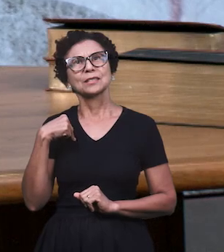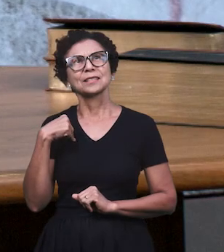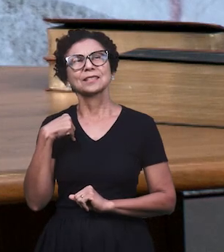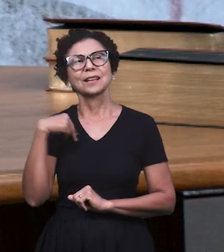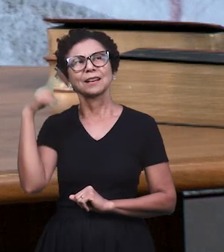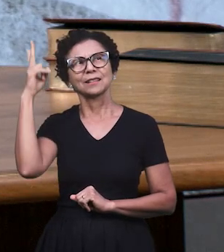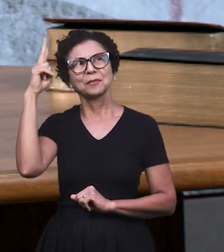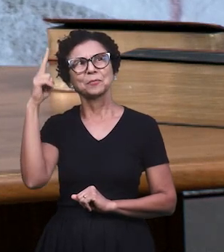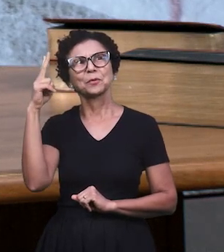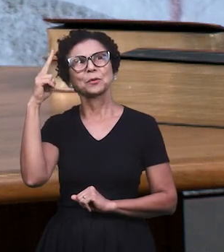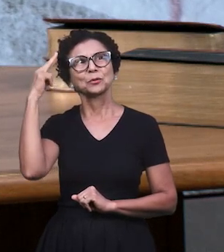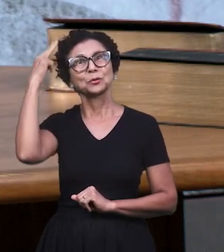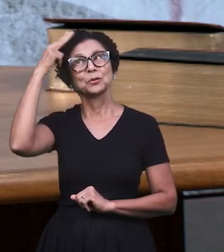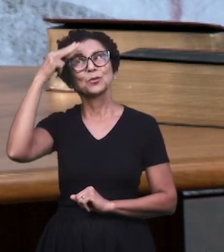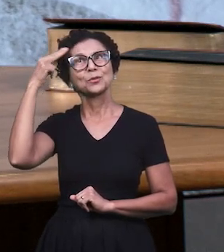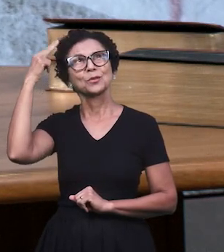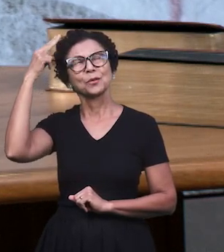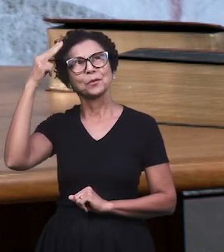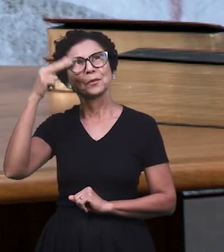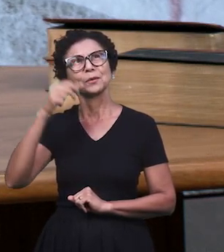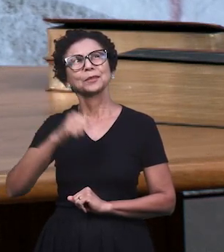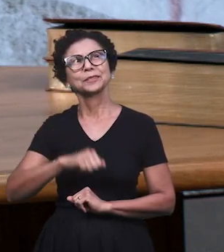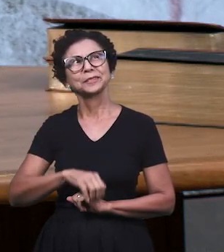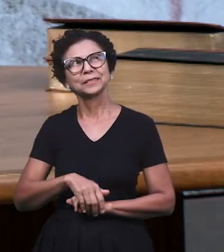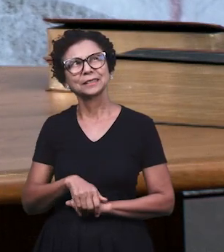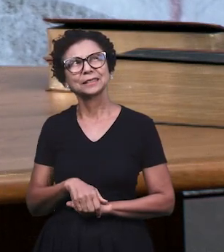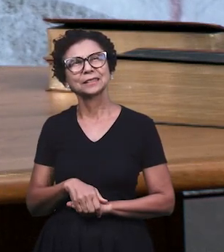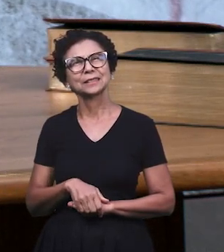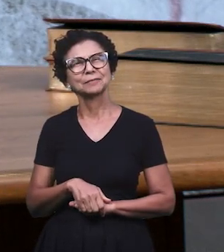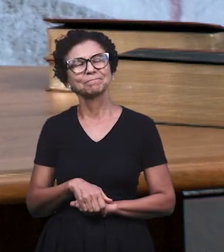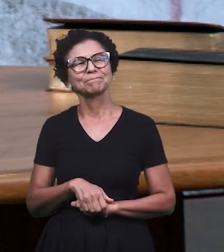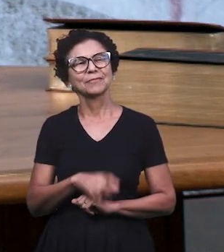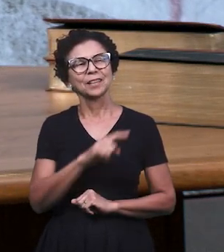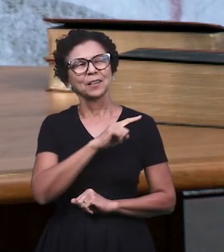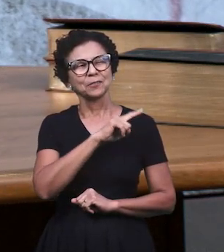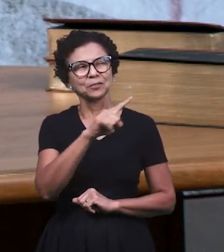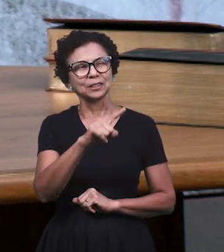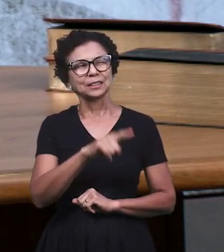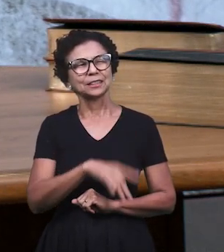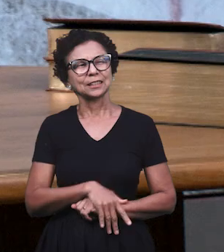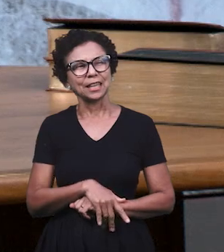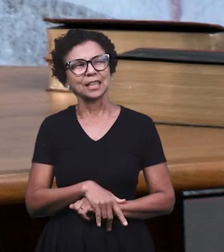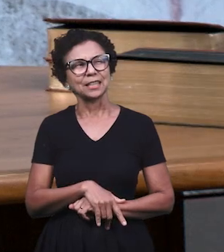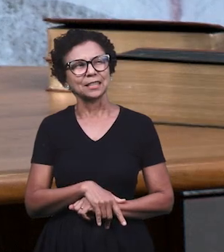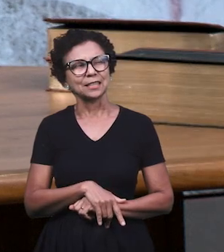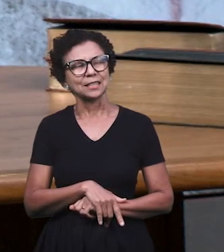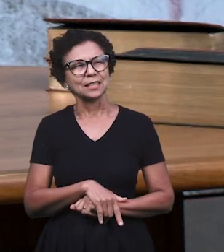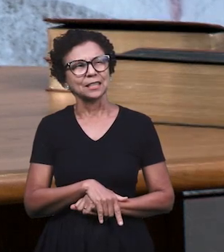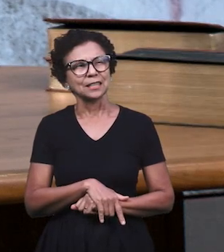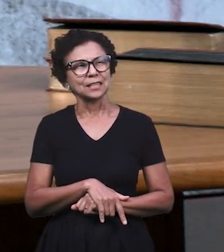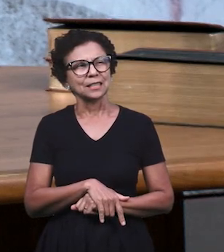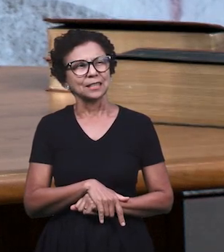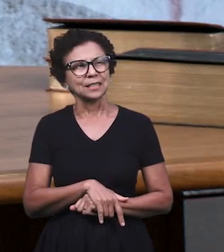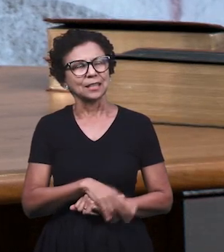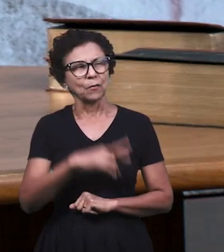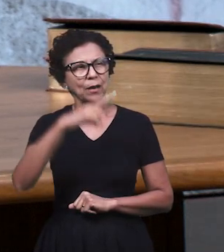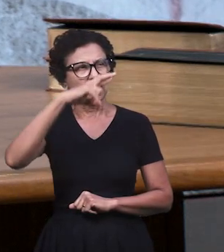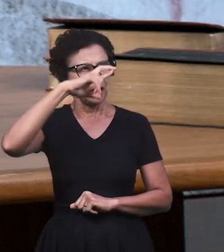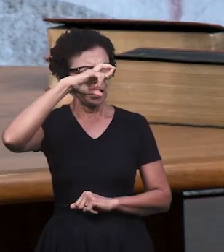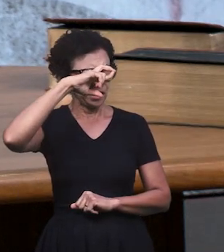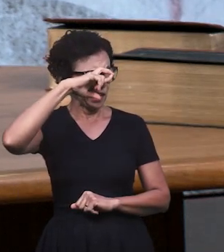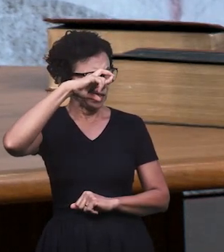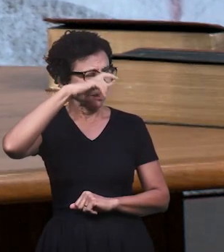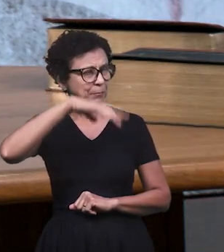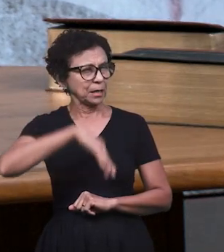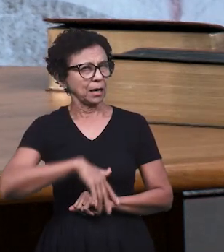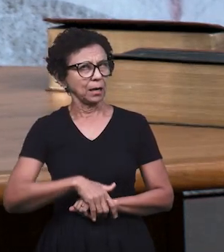sonhado deles e disse-lhes: vós sois espias e vieste para ver a nudez da terra. E eles